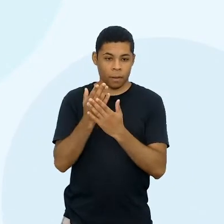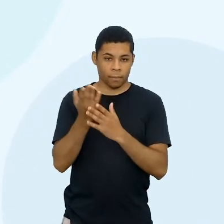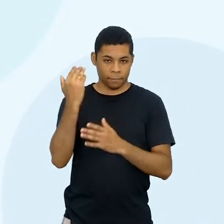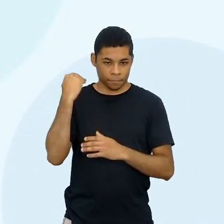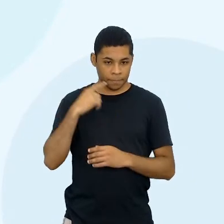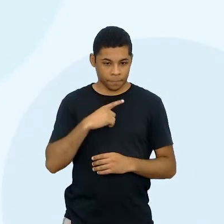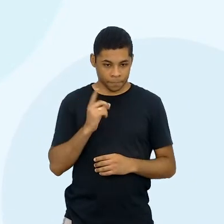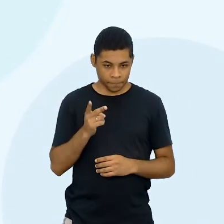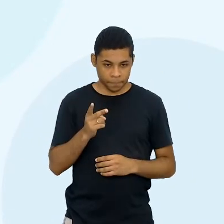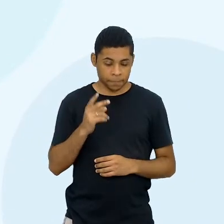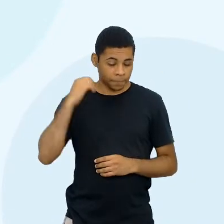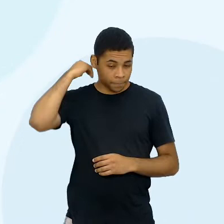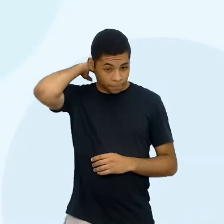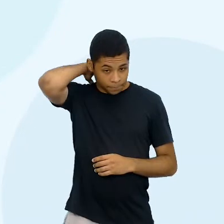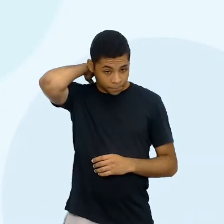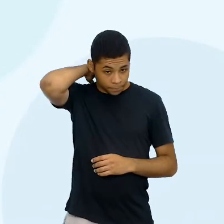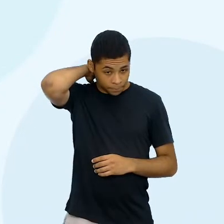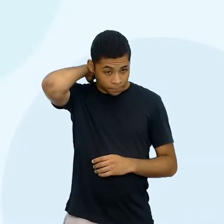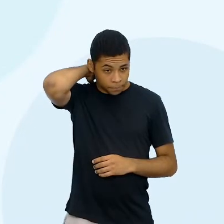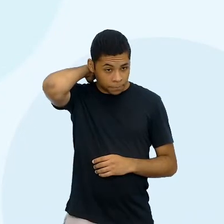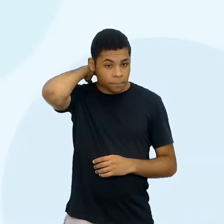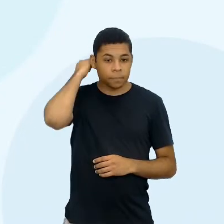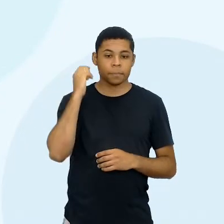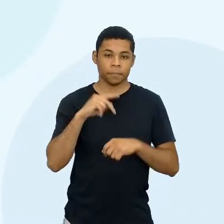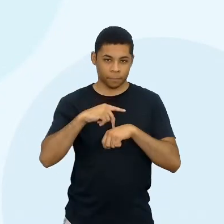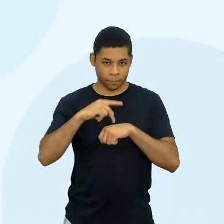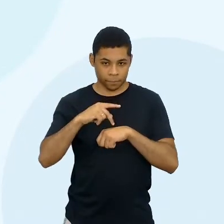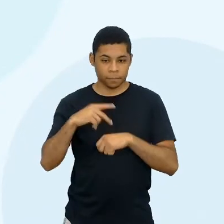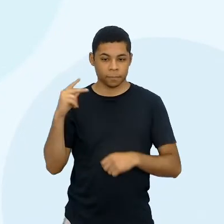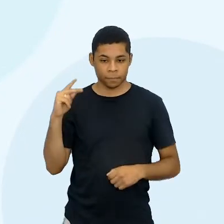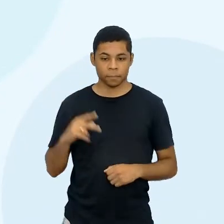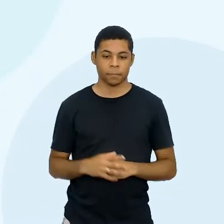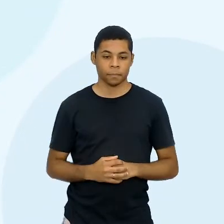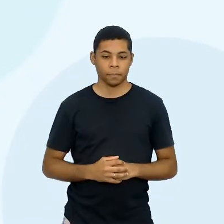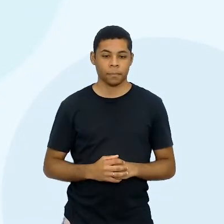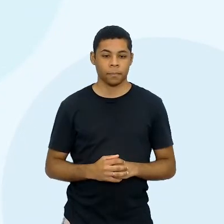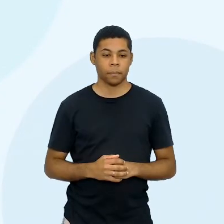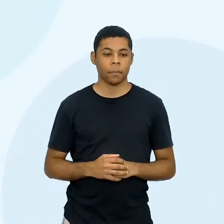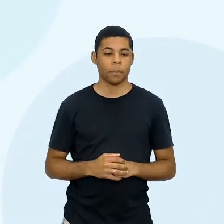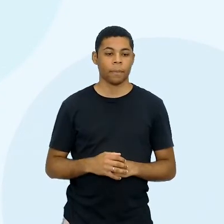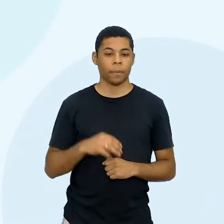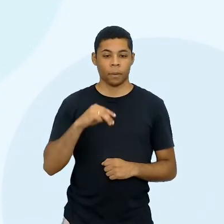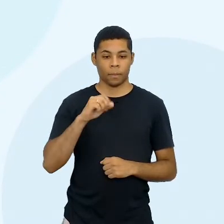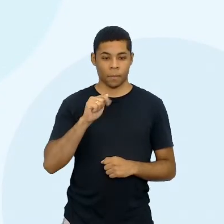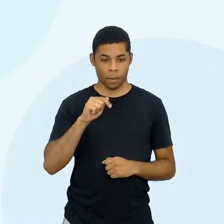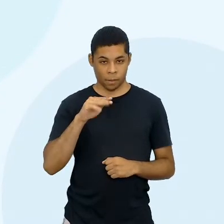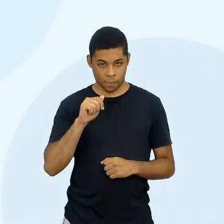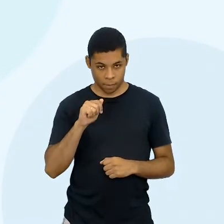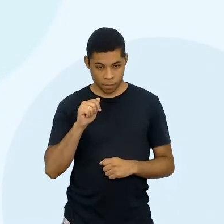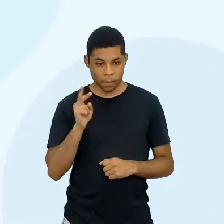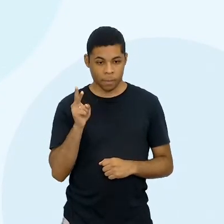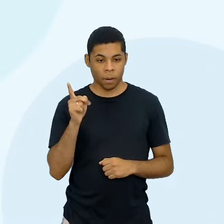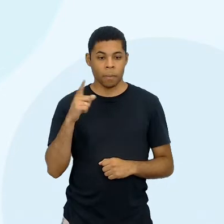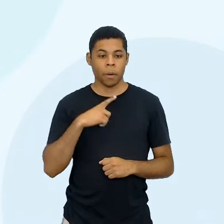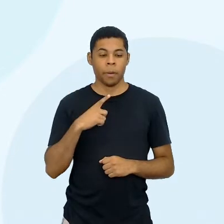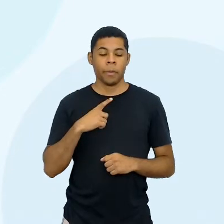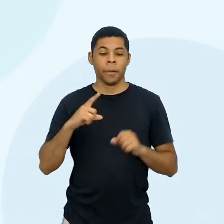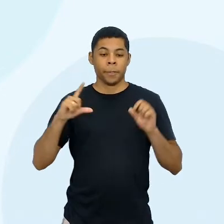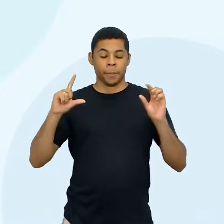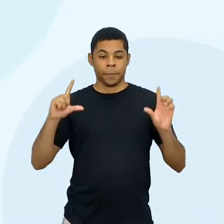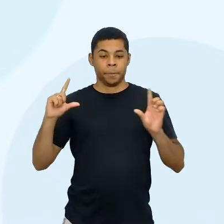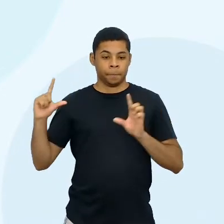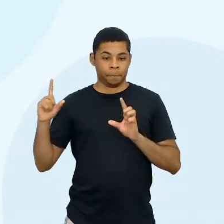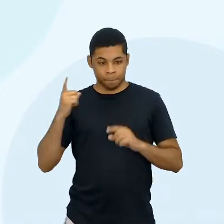já citei, né, sobre essas duas rochas plutônicas, né, na qual o magma sobe através da crosta, mas resfria ainda